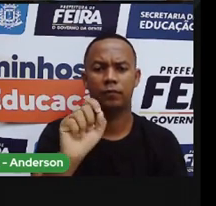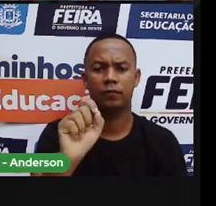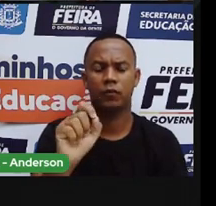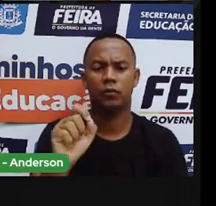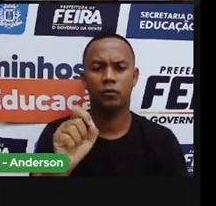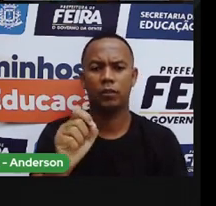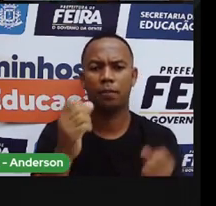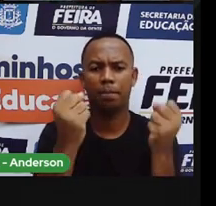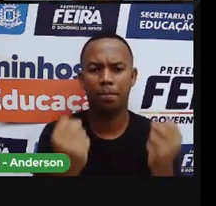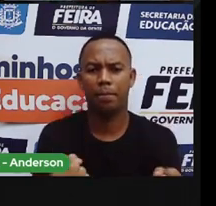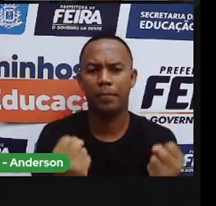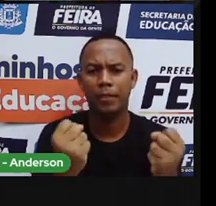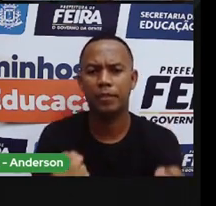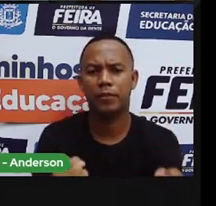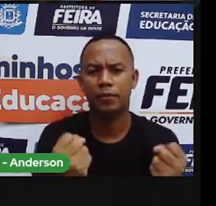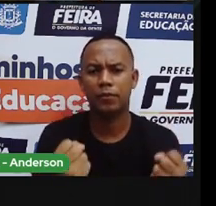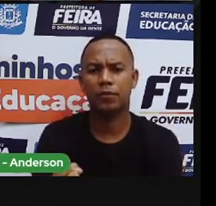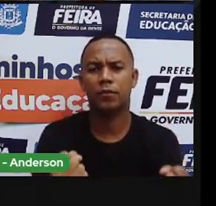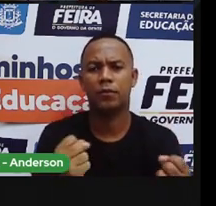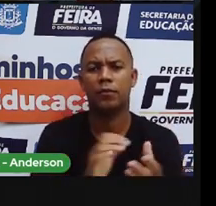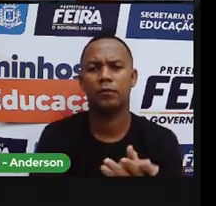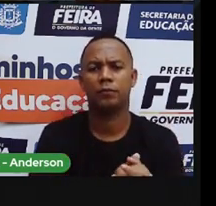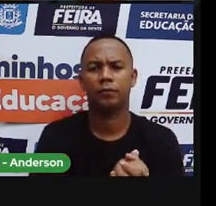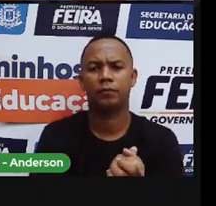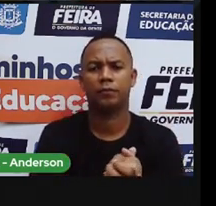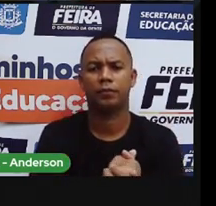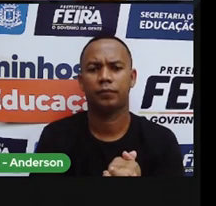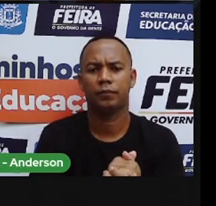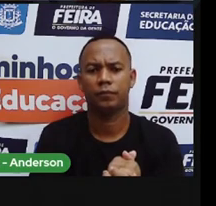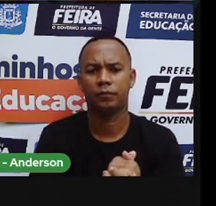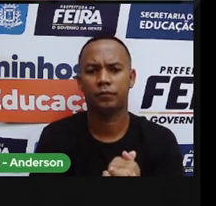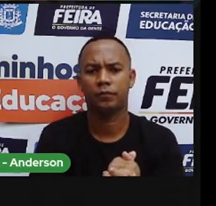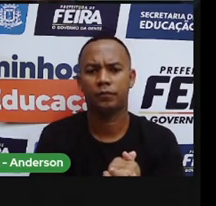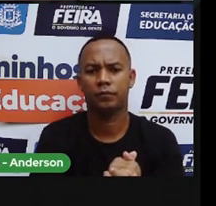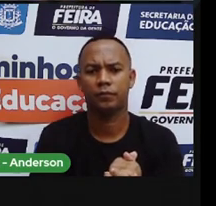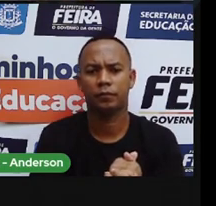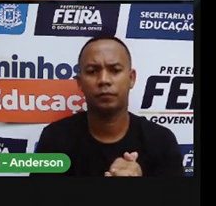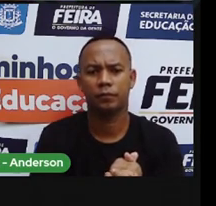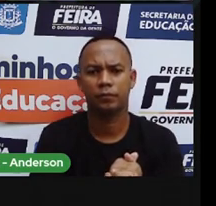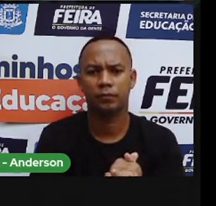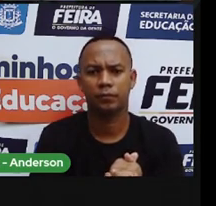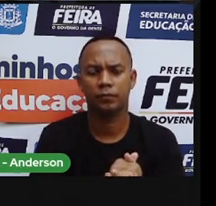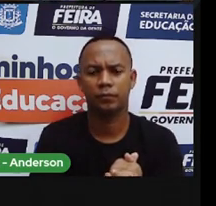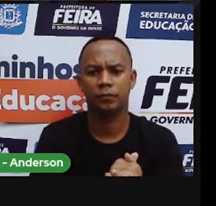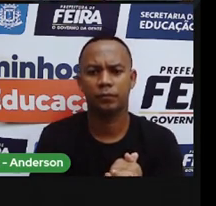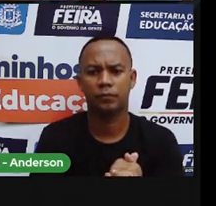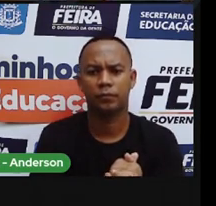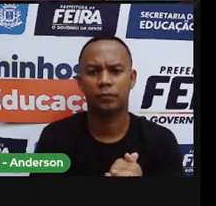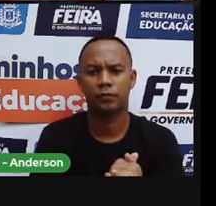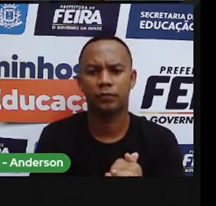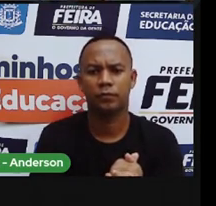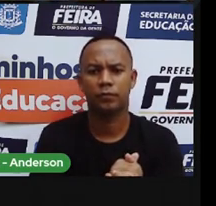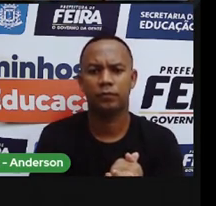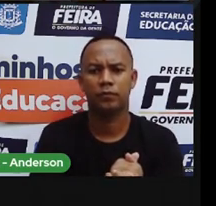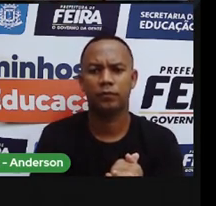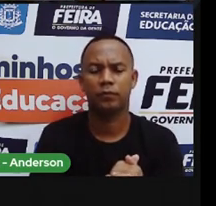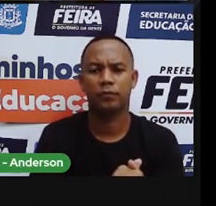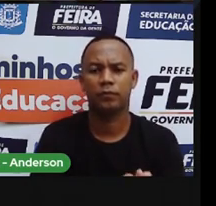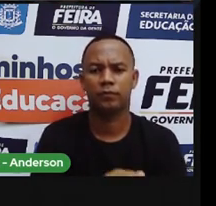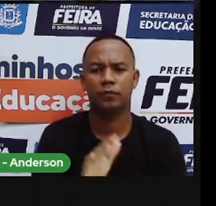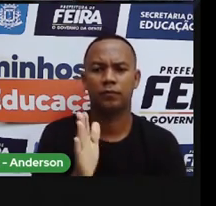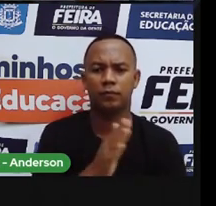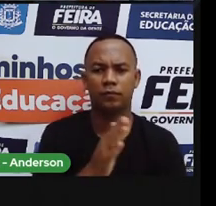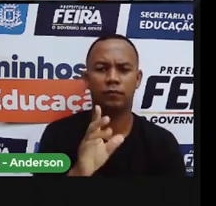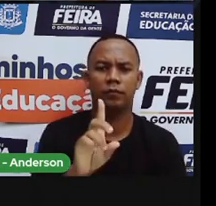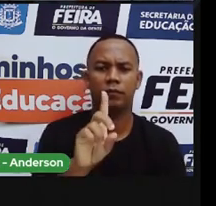quê? A medida. Então, isso dá para vocês verem aqui, tem uma linha, dá para ver? Pronto, tem uma linha, seria essa medida